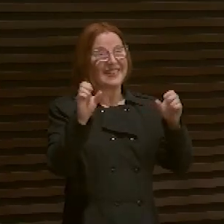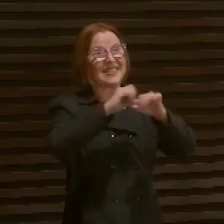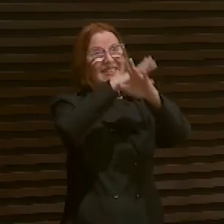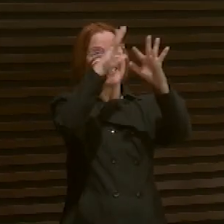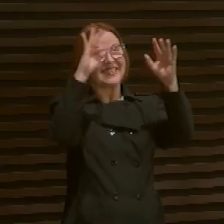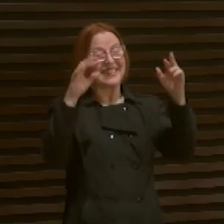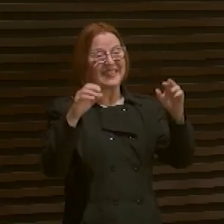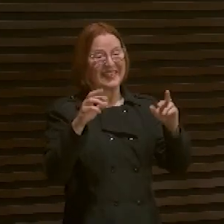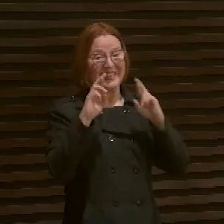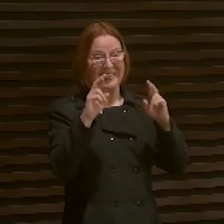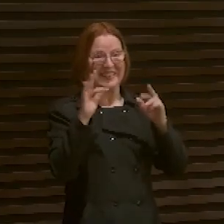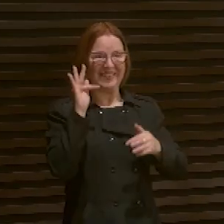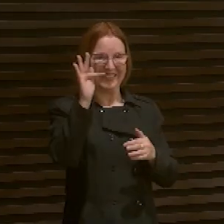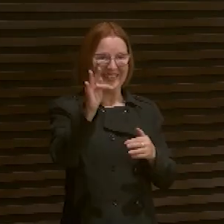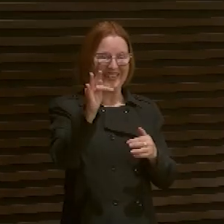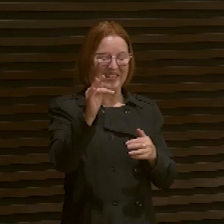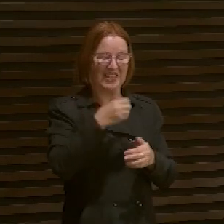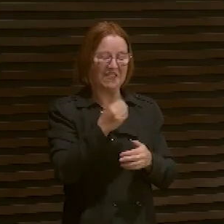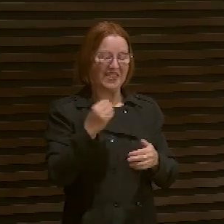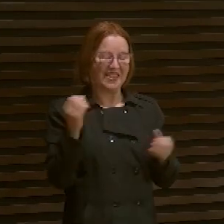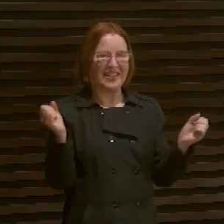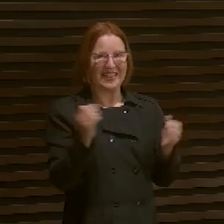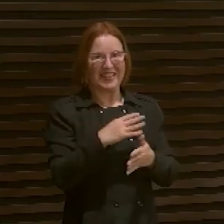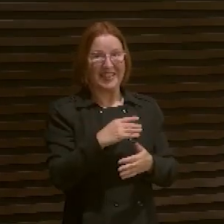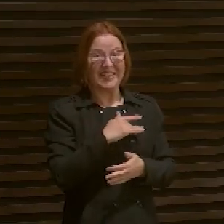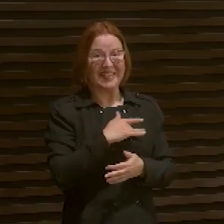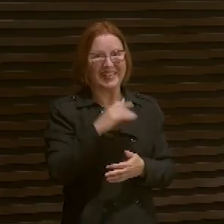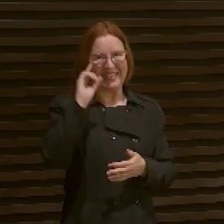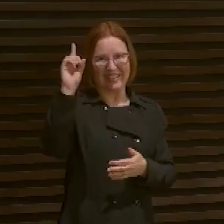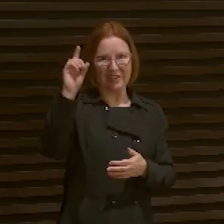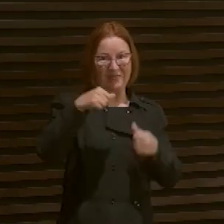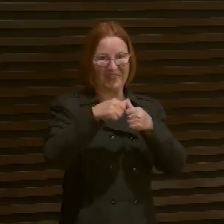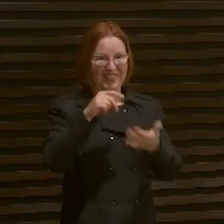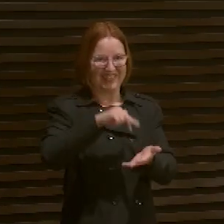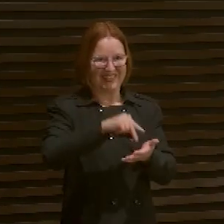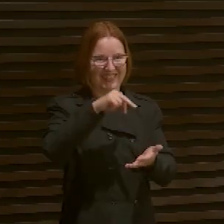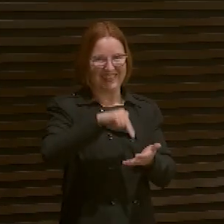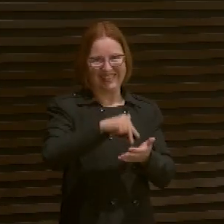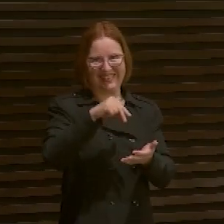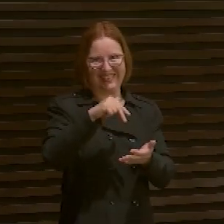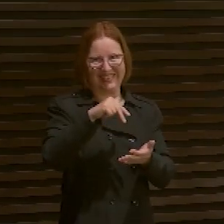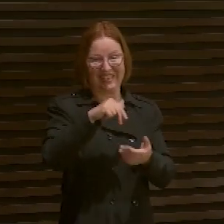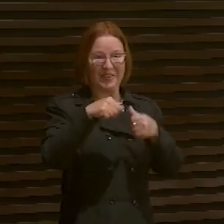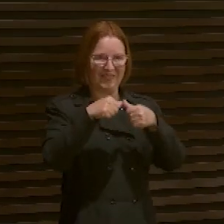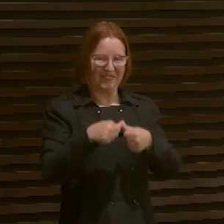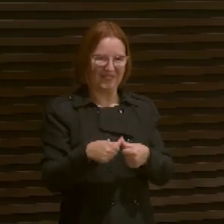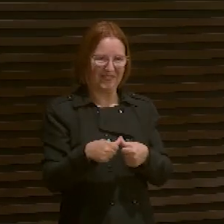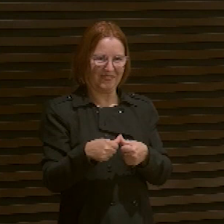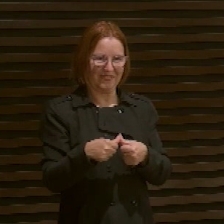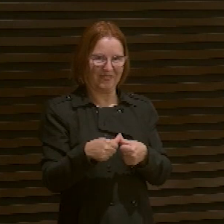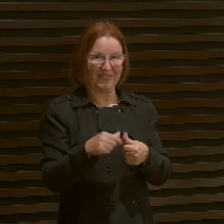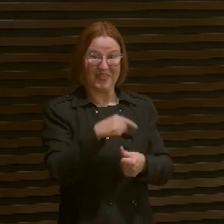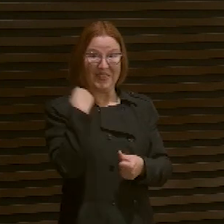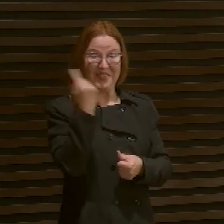na esperança do porvir, na regeneração, na muita misericórdia de Deus. Nisso exultais. Nisso nós